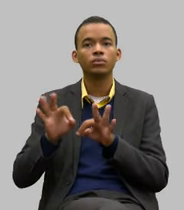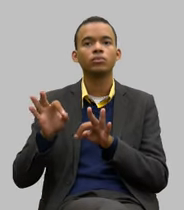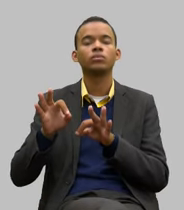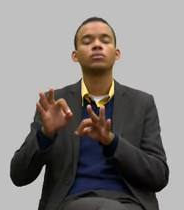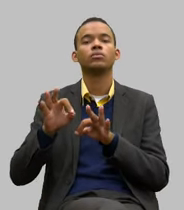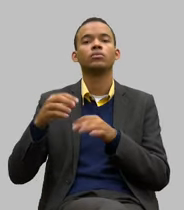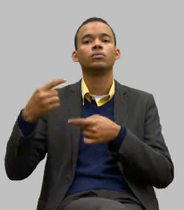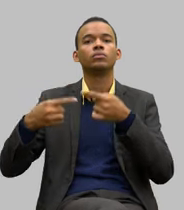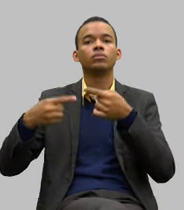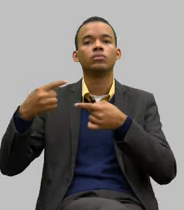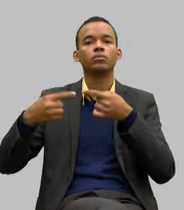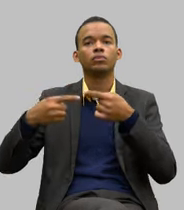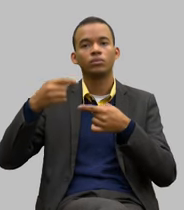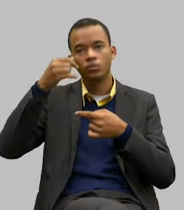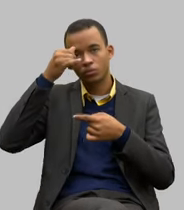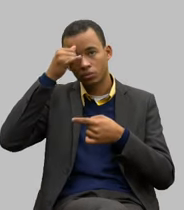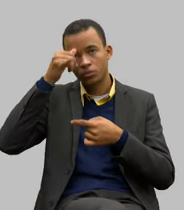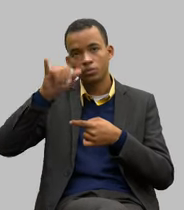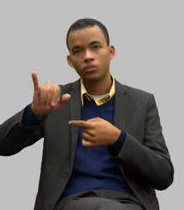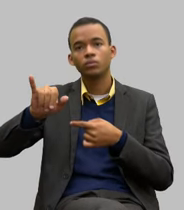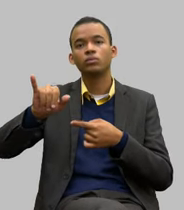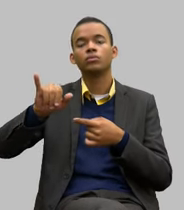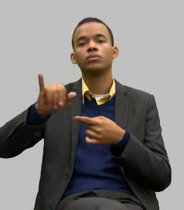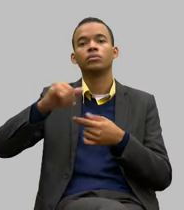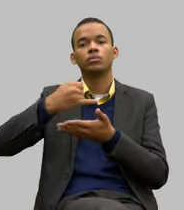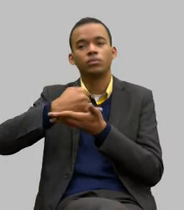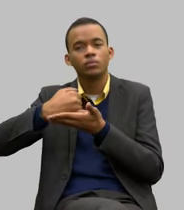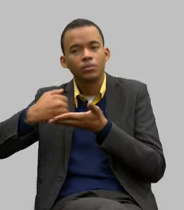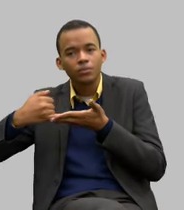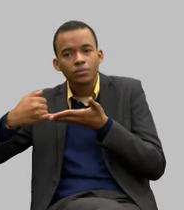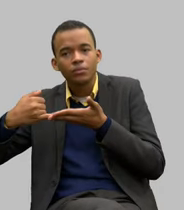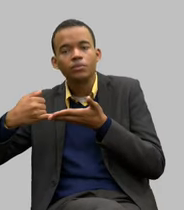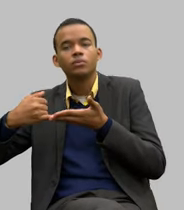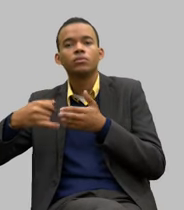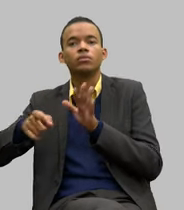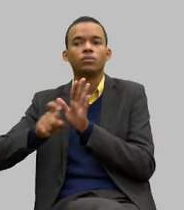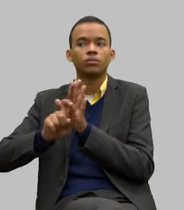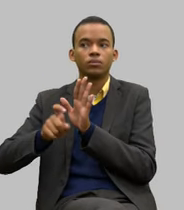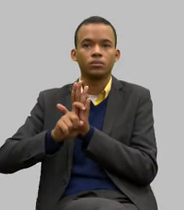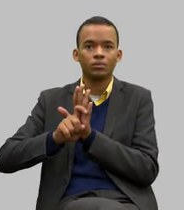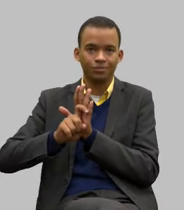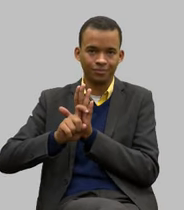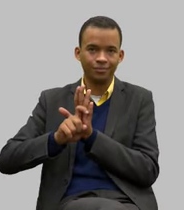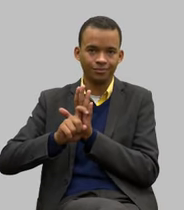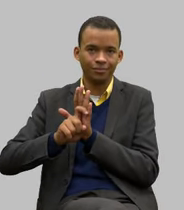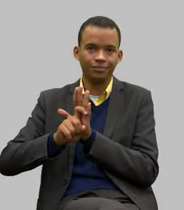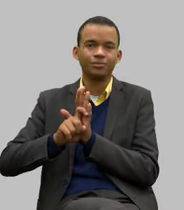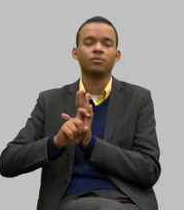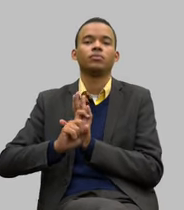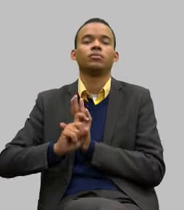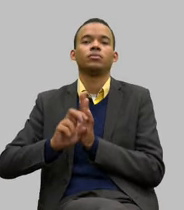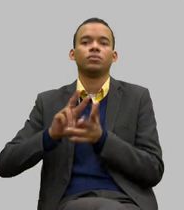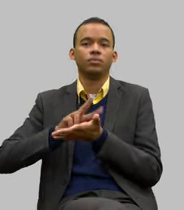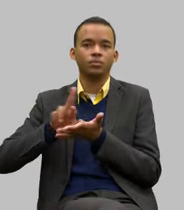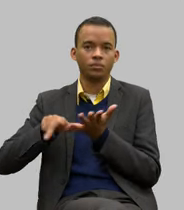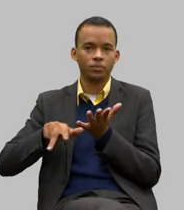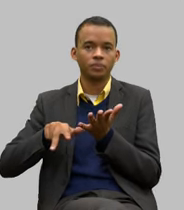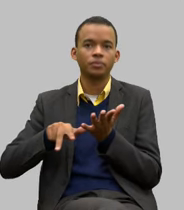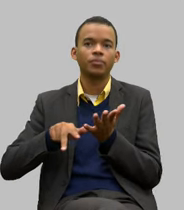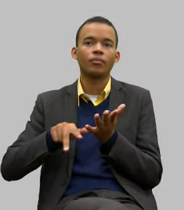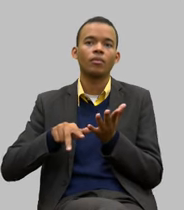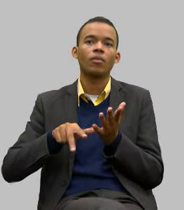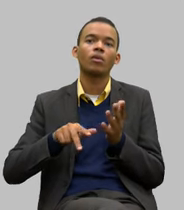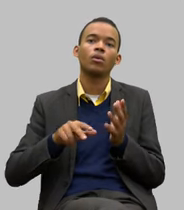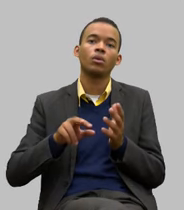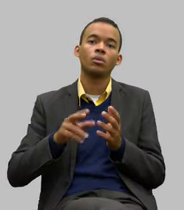nova estrutura também referente à política sobre drogas agora na sejusp com uma subsecretaria superintendência de polícia de